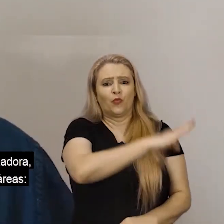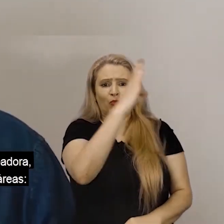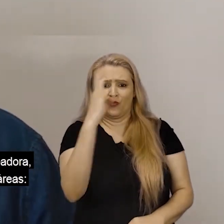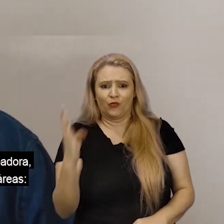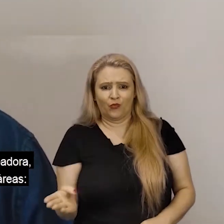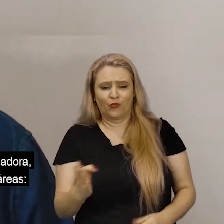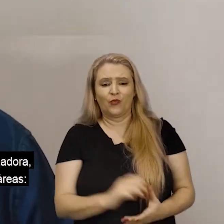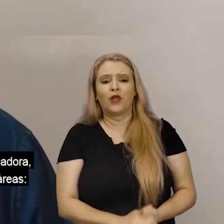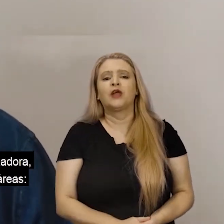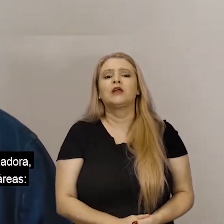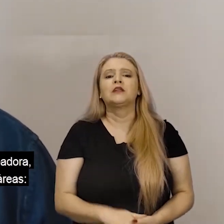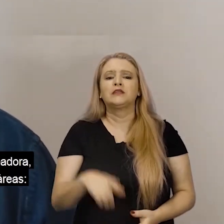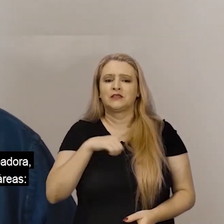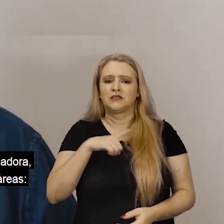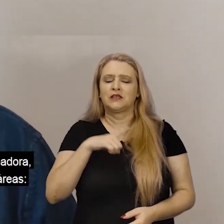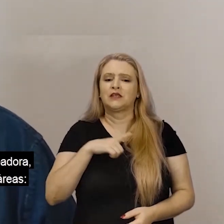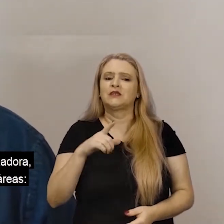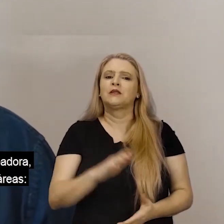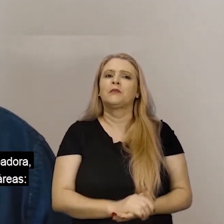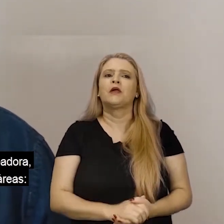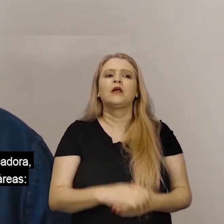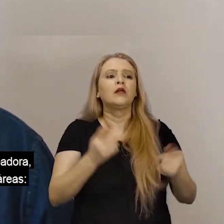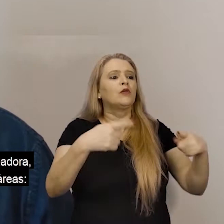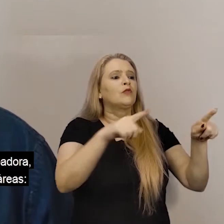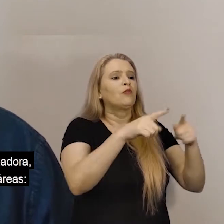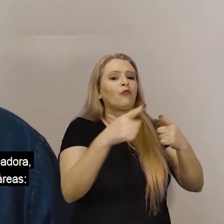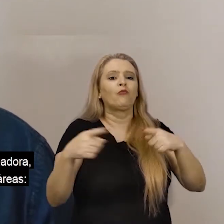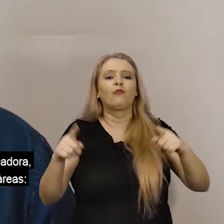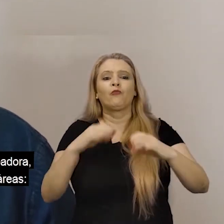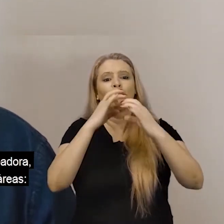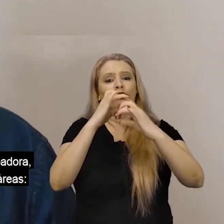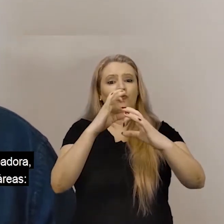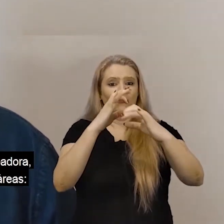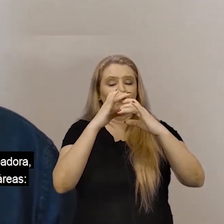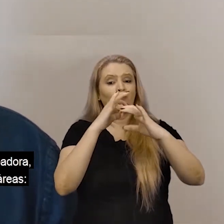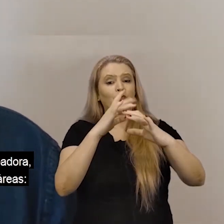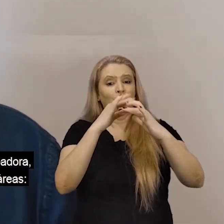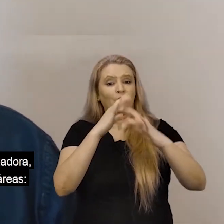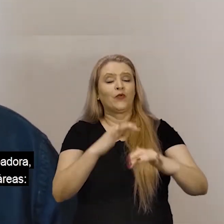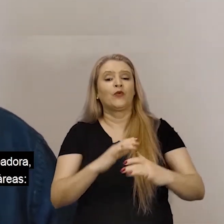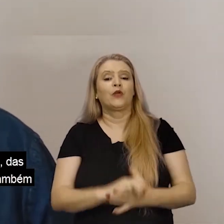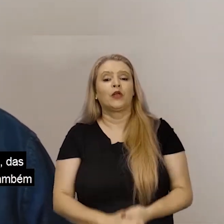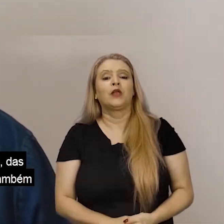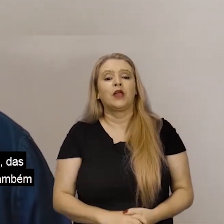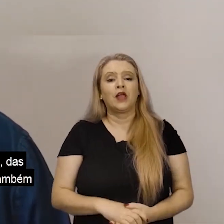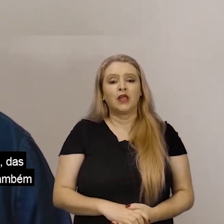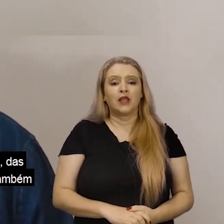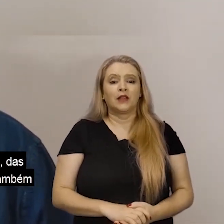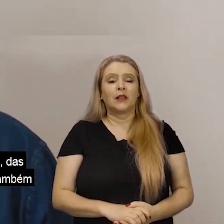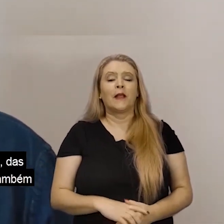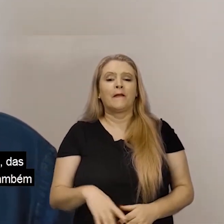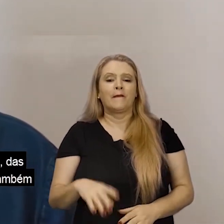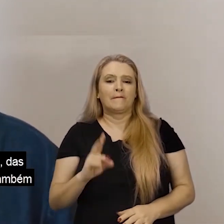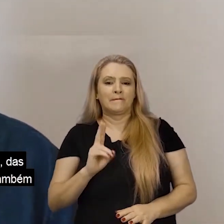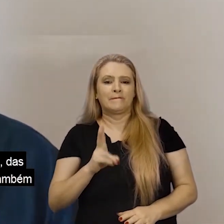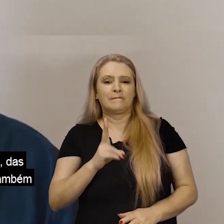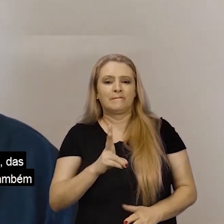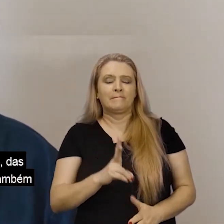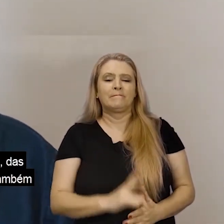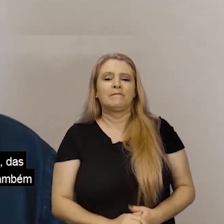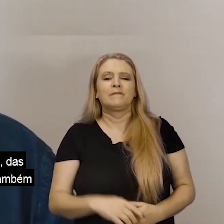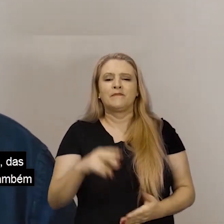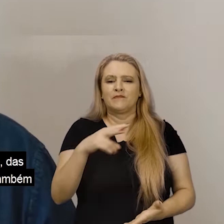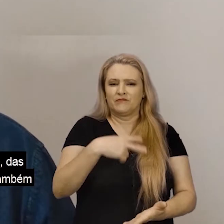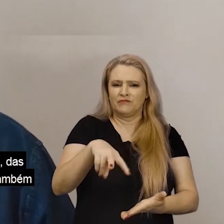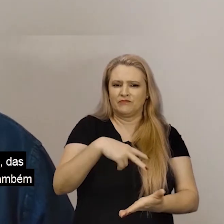situações. Desde o começo da Orquestra Voadora, a gente sempre agregou pessoas de várias áreas, né? Profissionais do teatro, da dança,